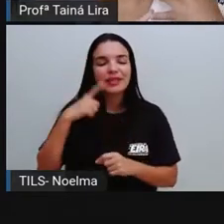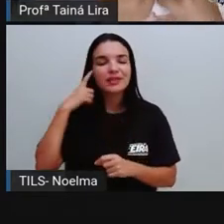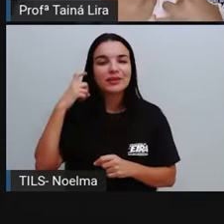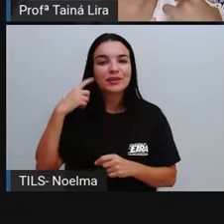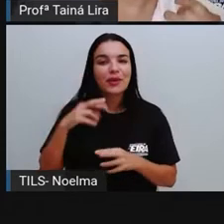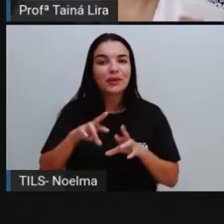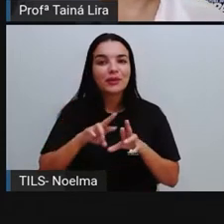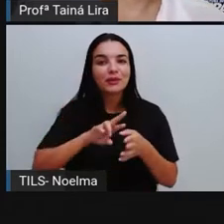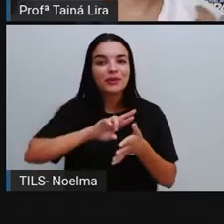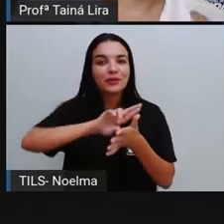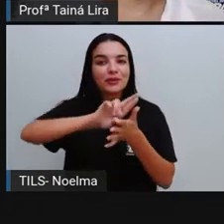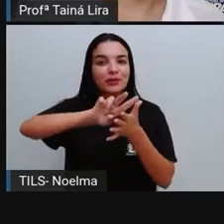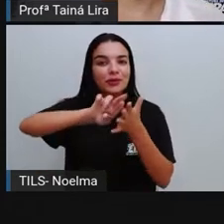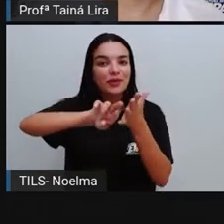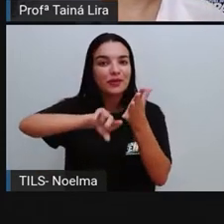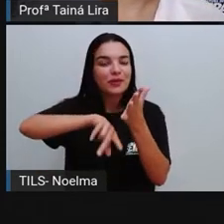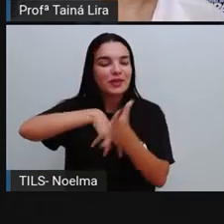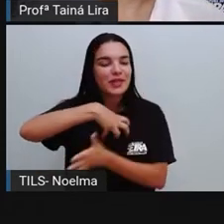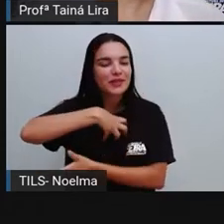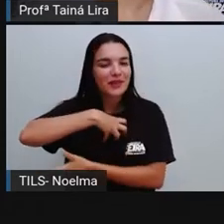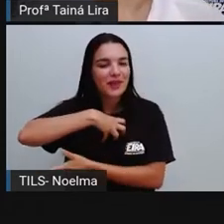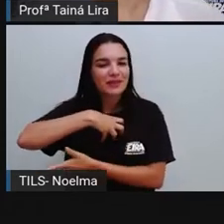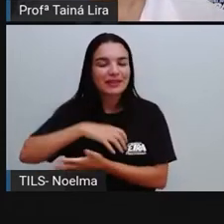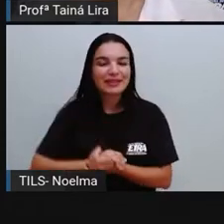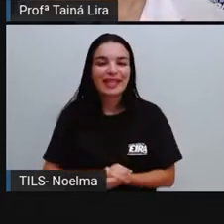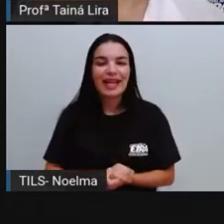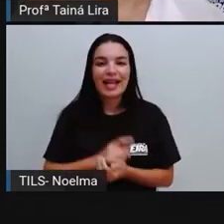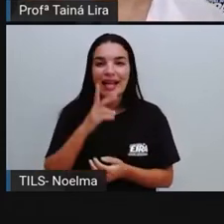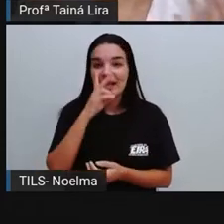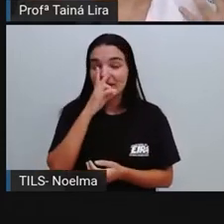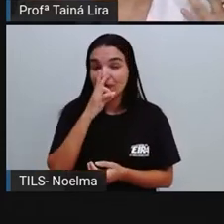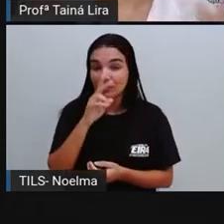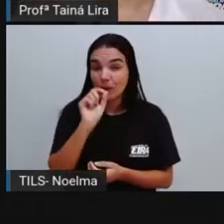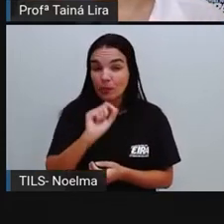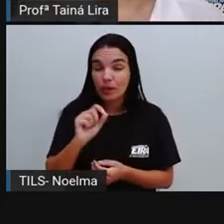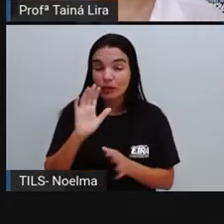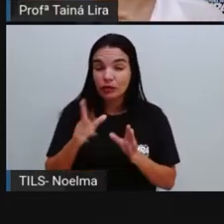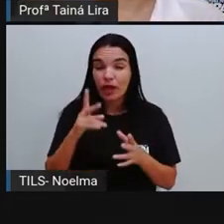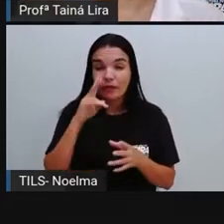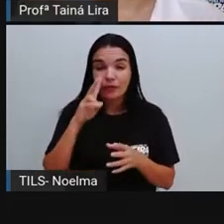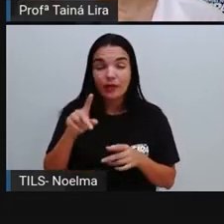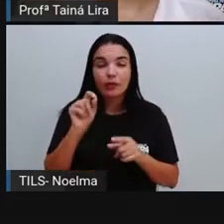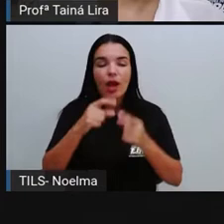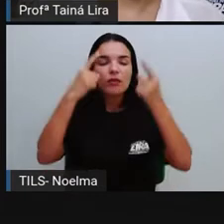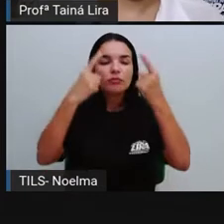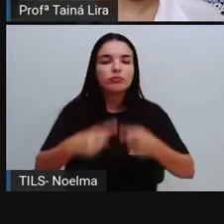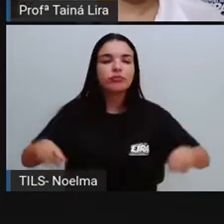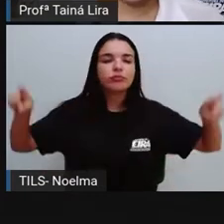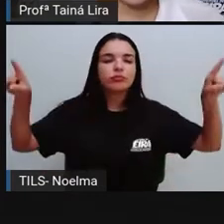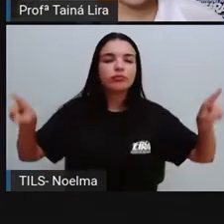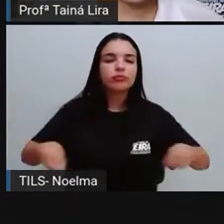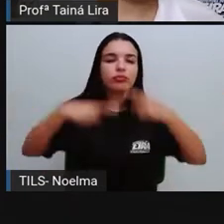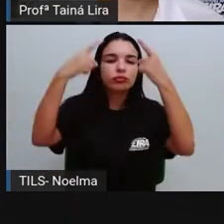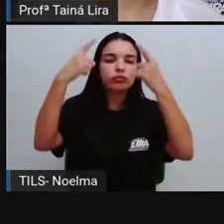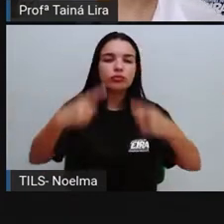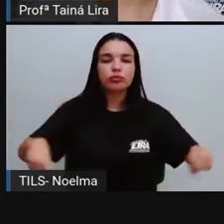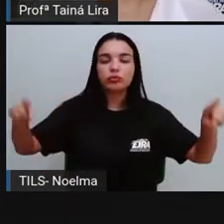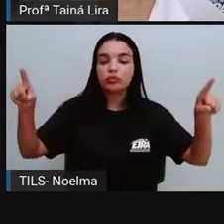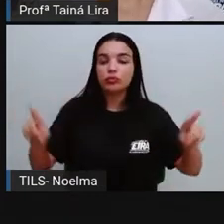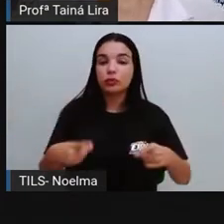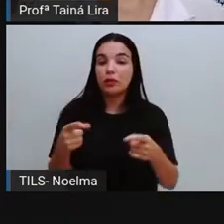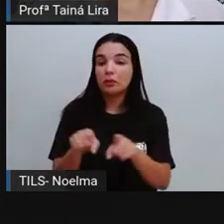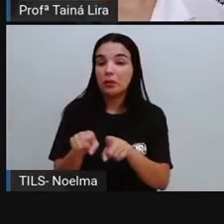já mostrei aqui vídeo para vocês, né, da orquestra, produzindo som ali com os instrumentos musicais,